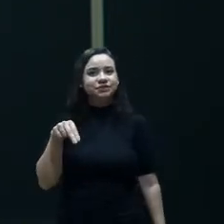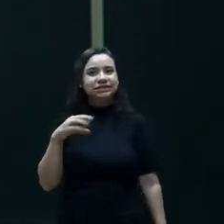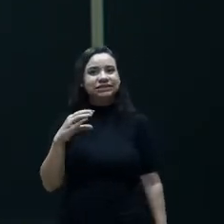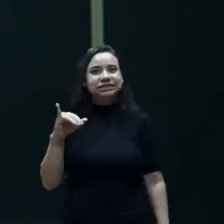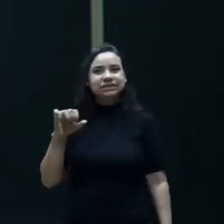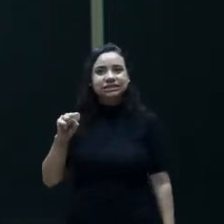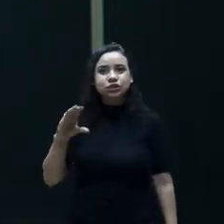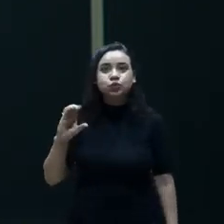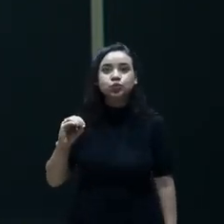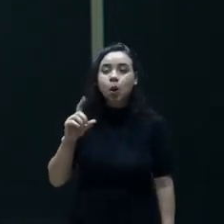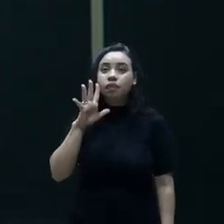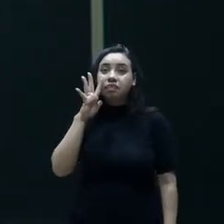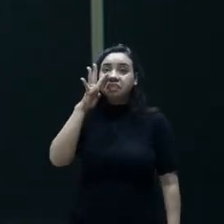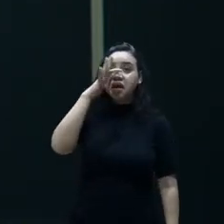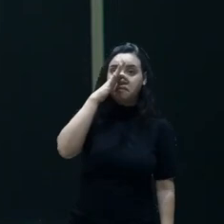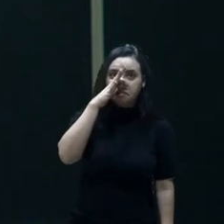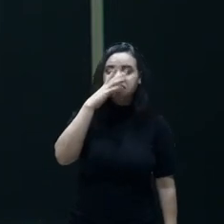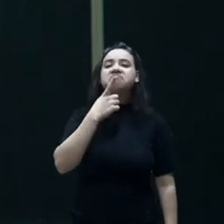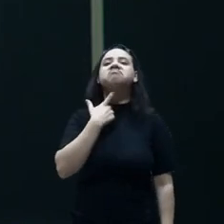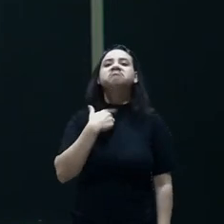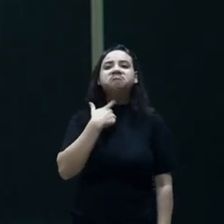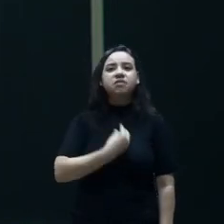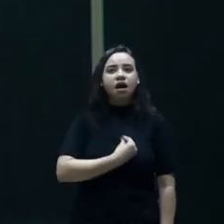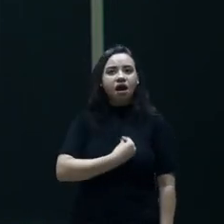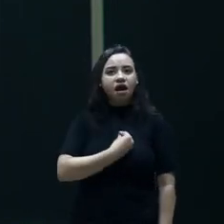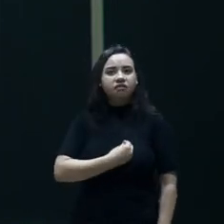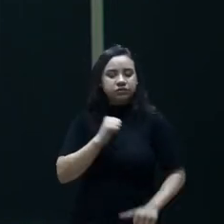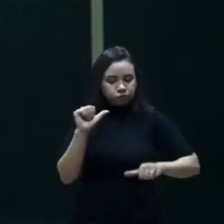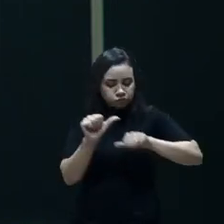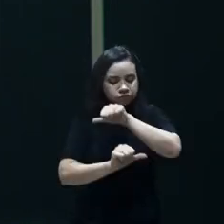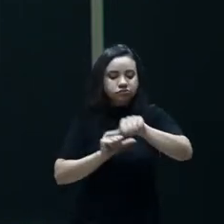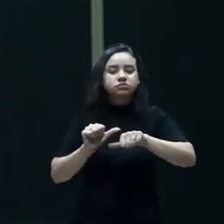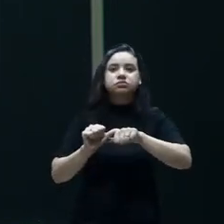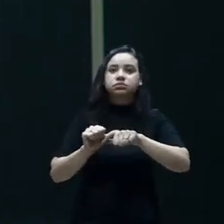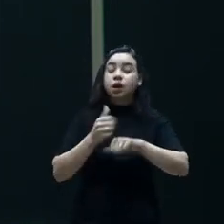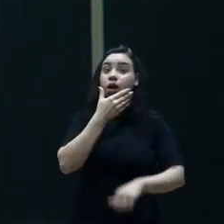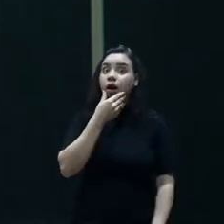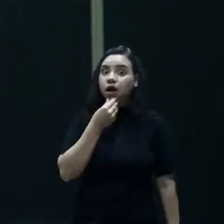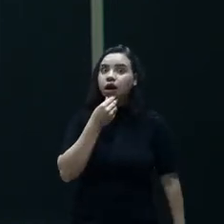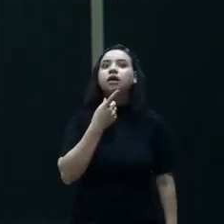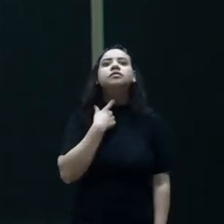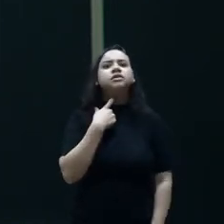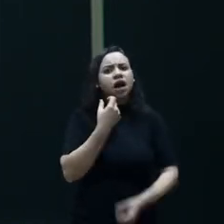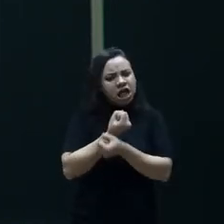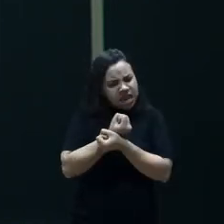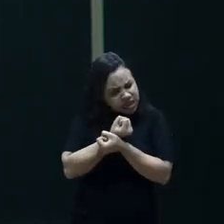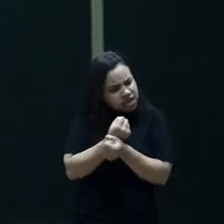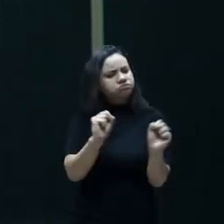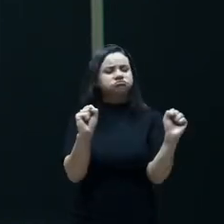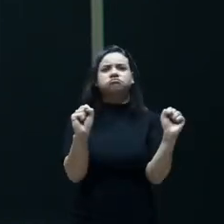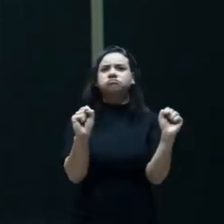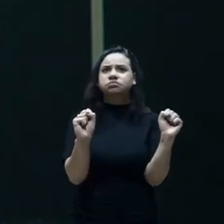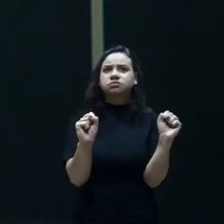Francisco, você via que ele queria mudança. Ele precisava e queria uma libertação. E